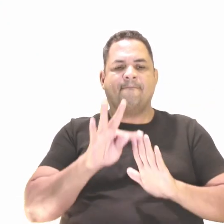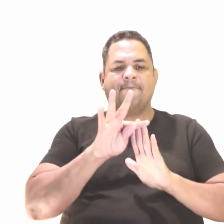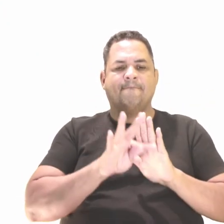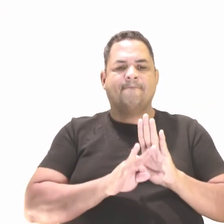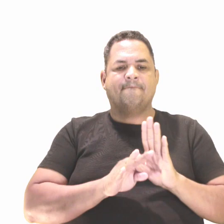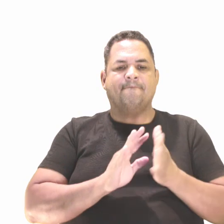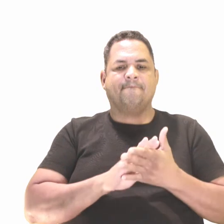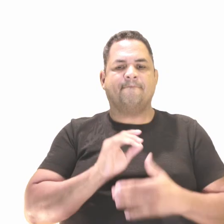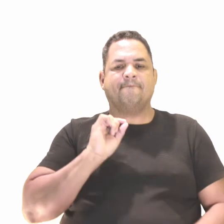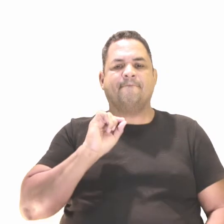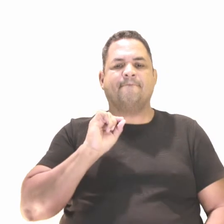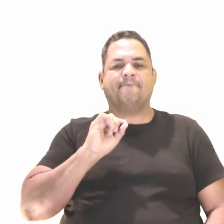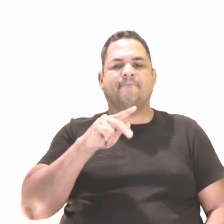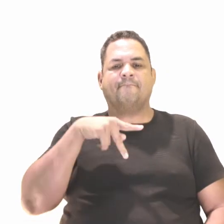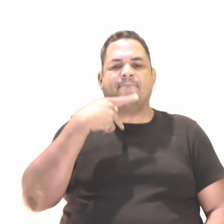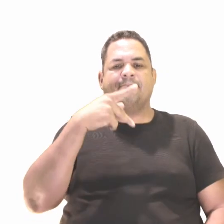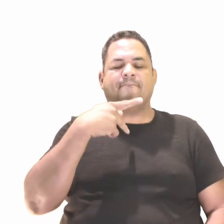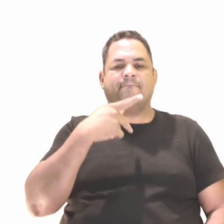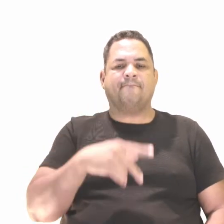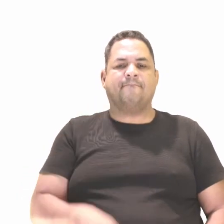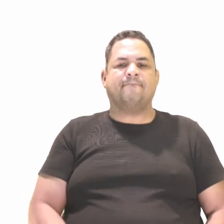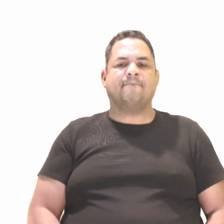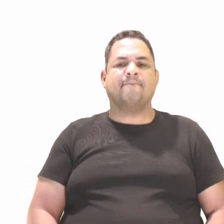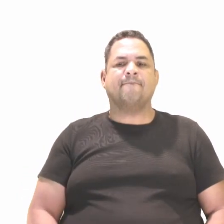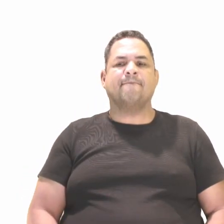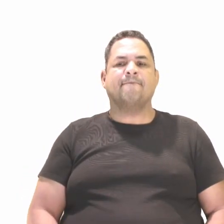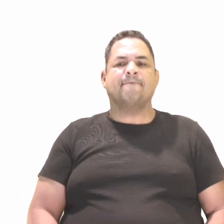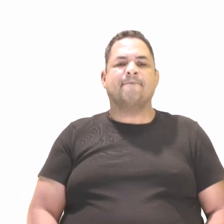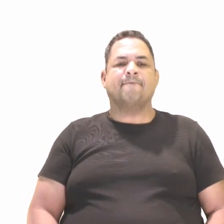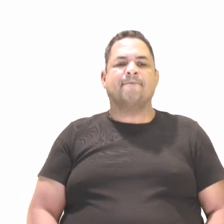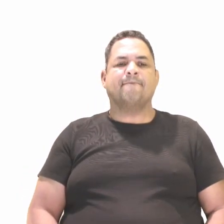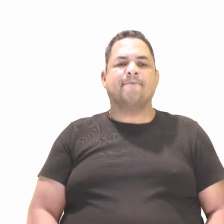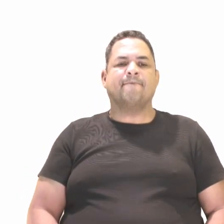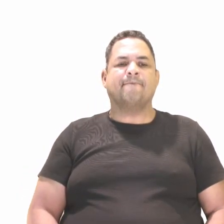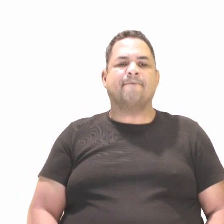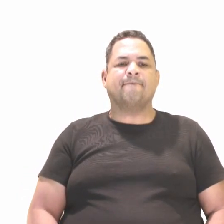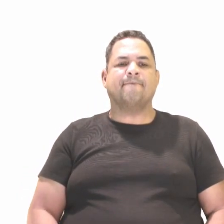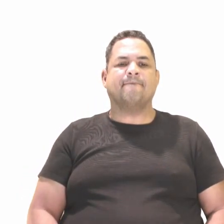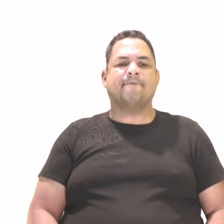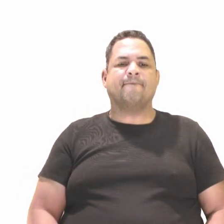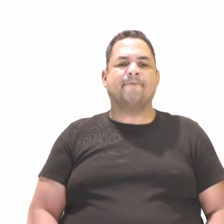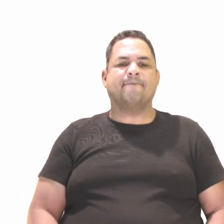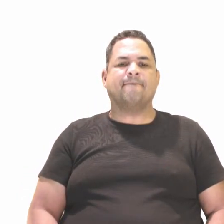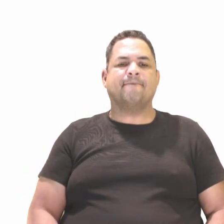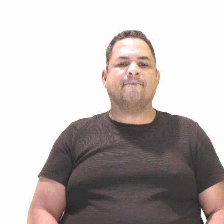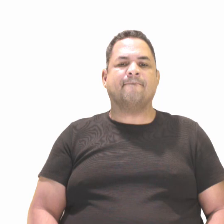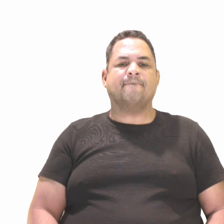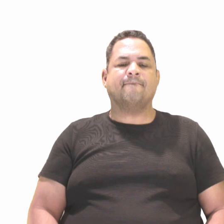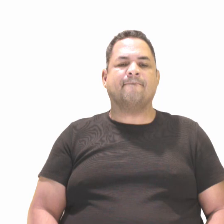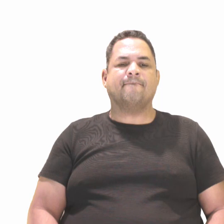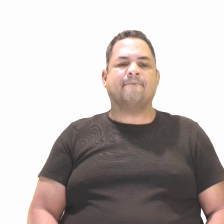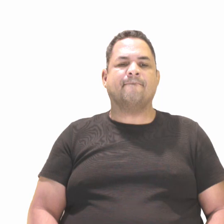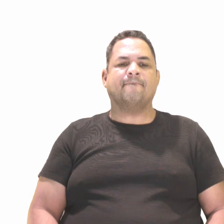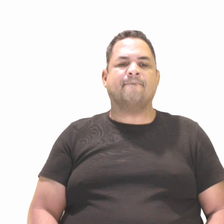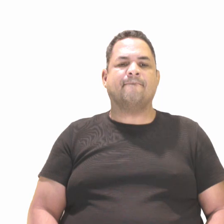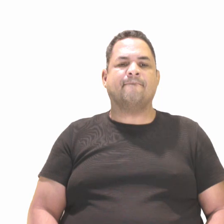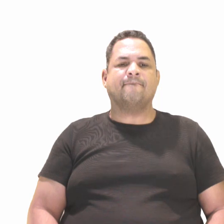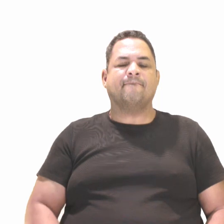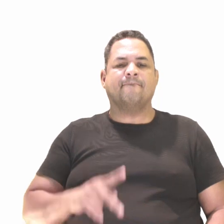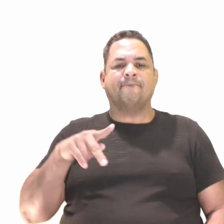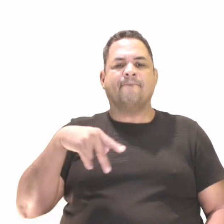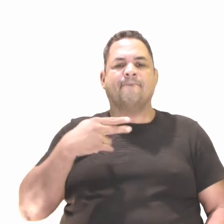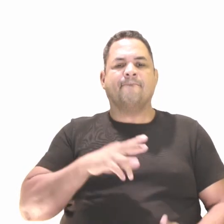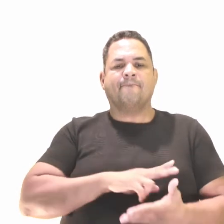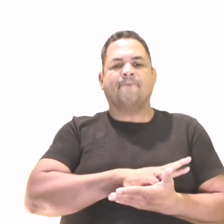ele diz o seguinte: Lots of people from my school are coming. You know some of them. Daí ele fala